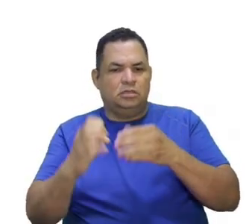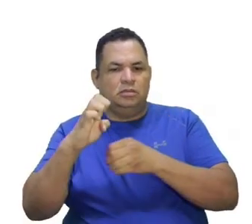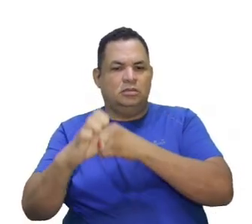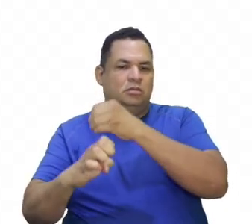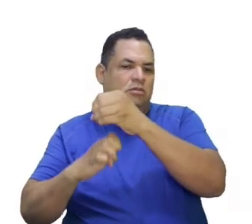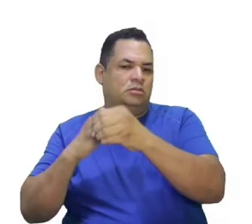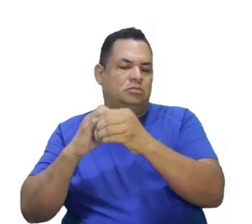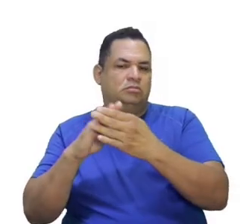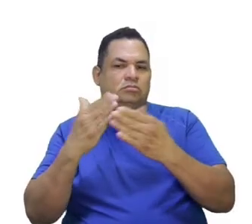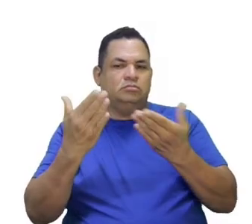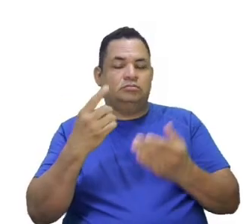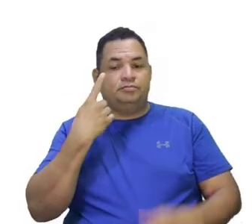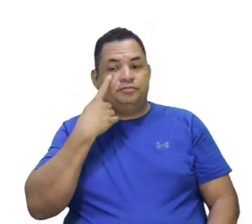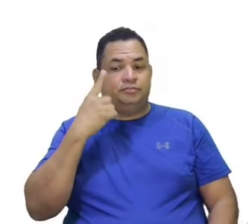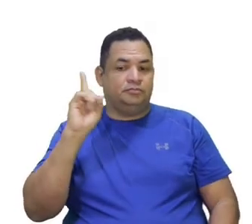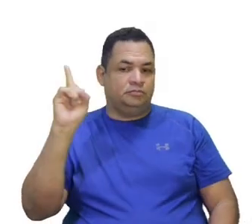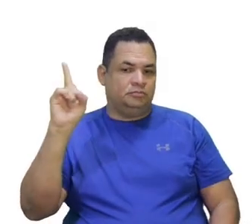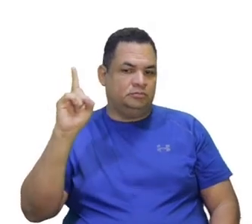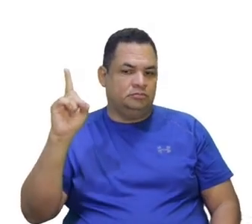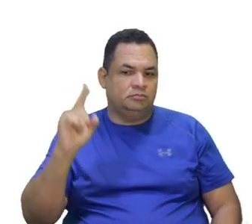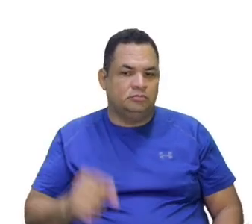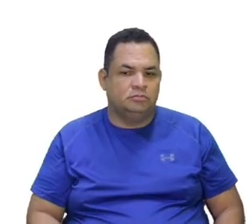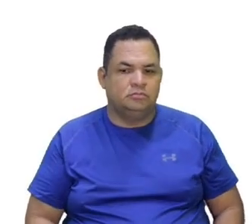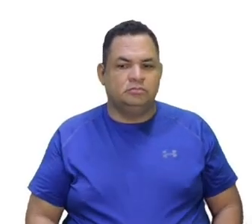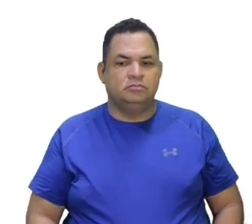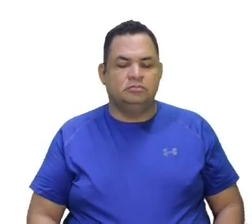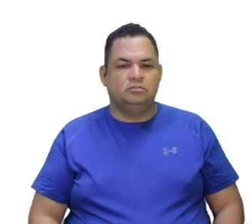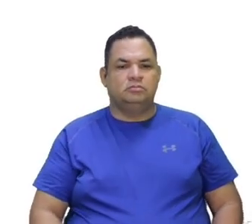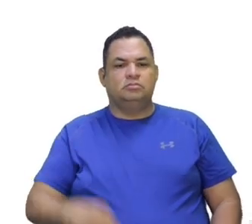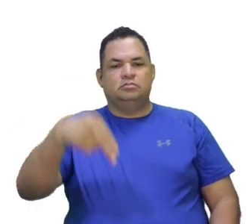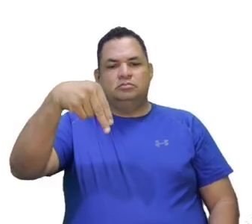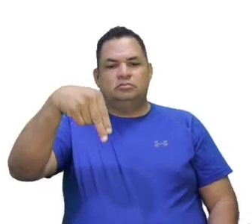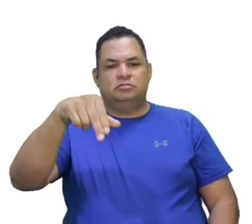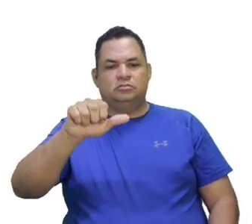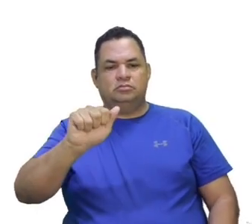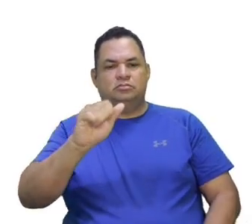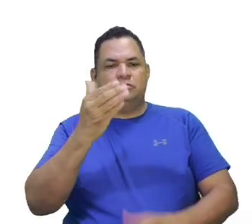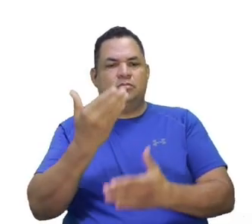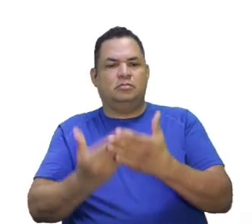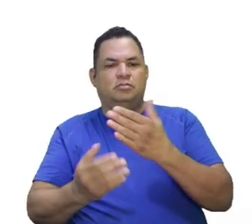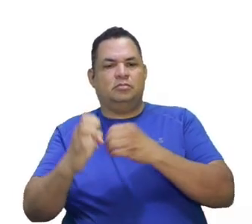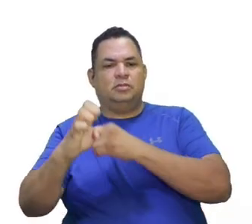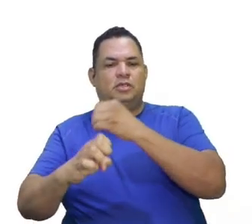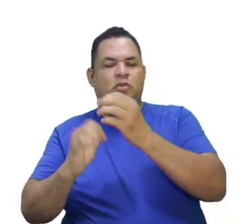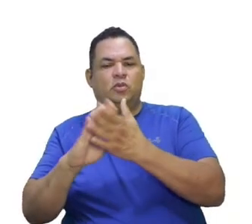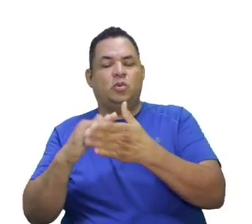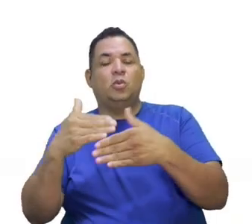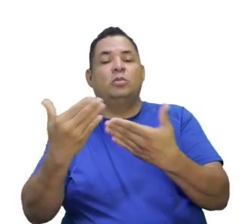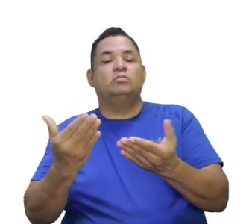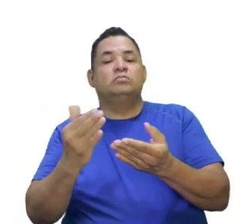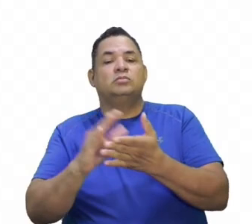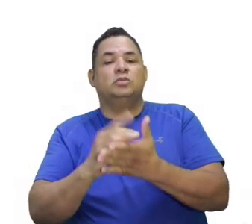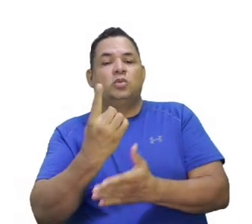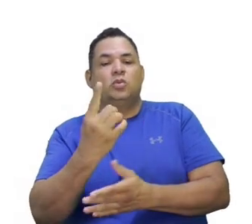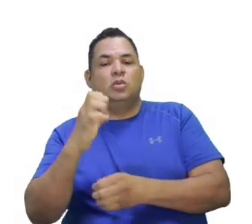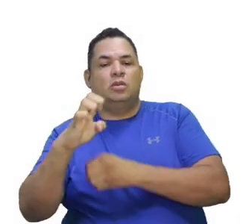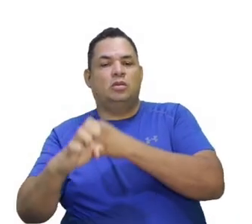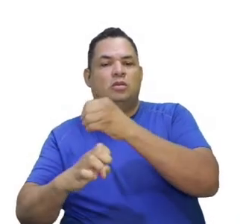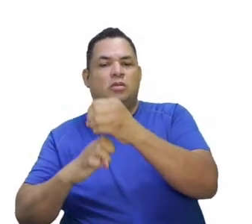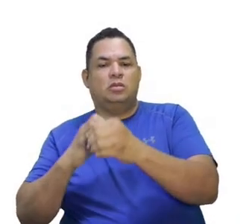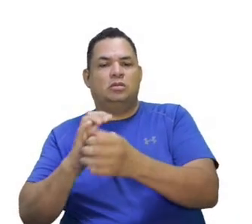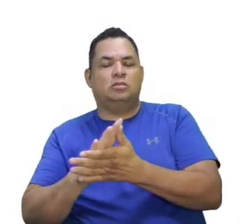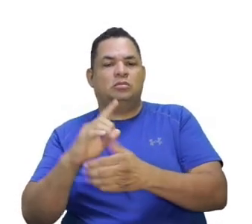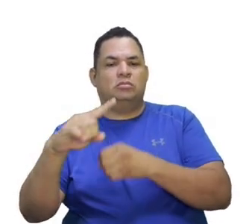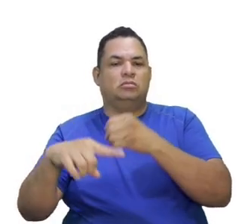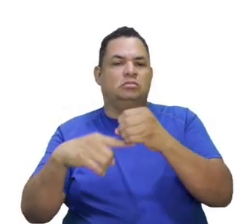elétron. Então, vou lá. O sódio perdeu o elétron. Quando ele perde esse um elétron,